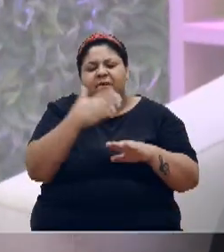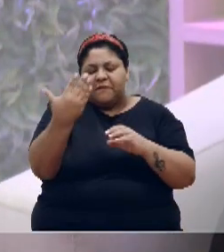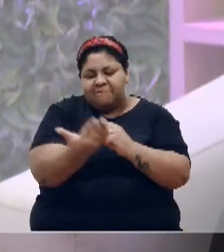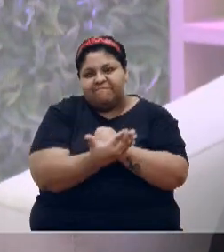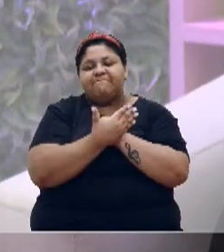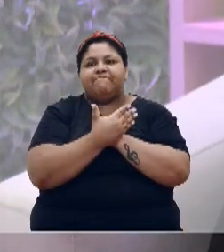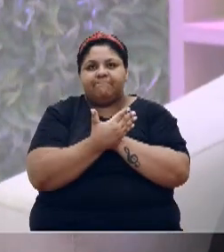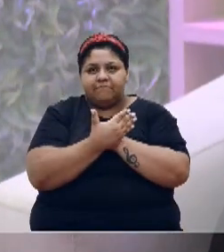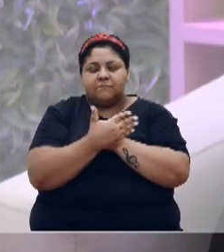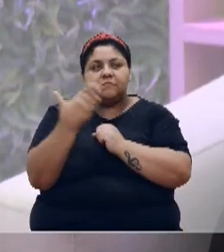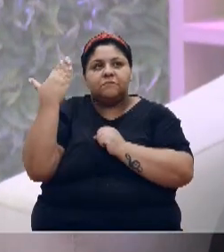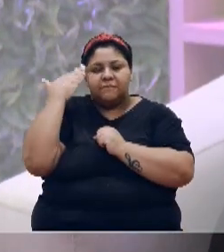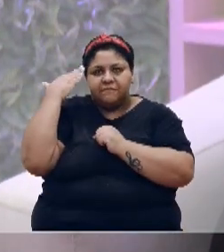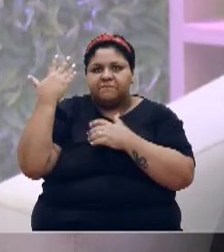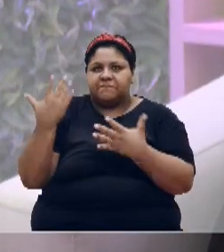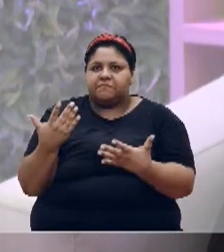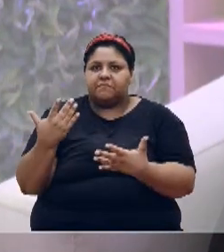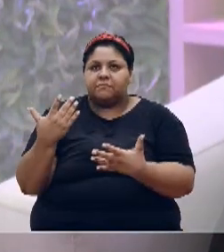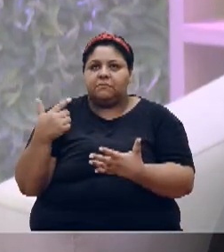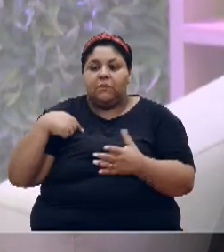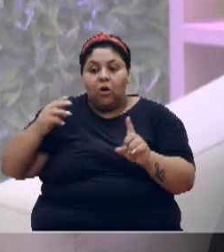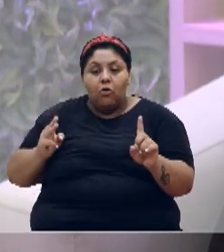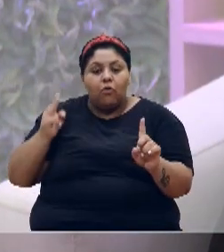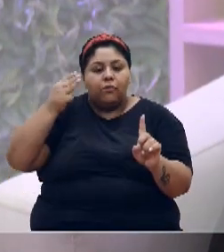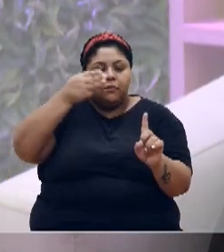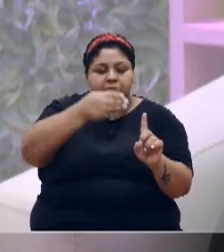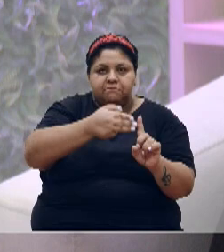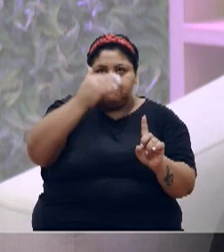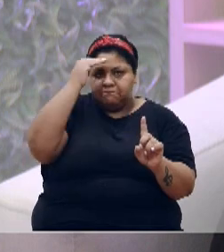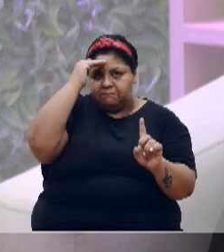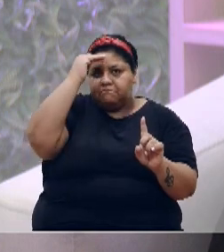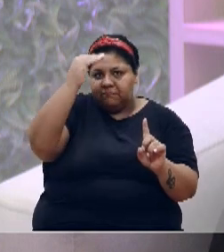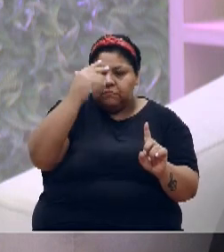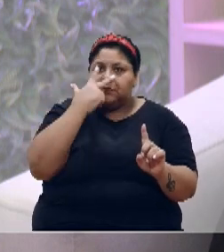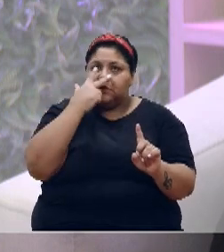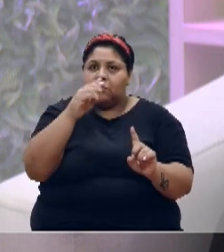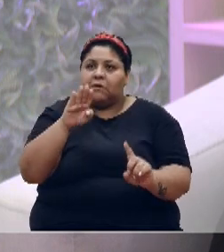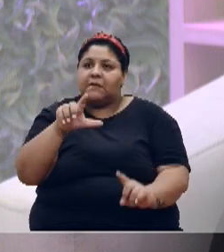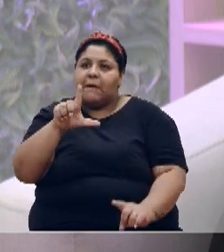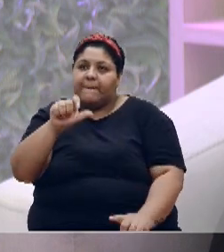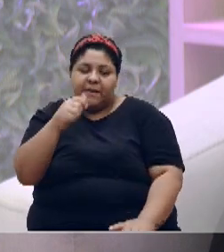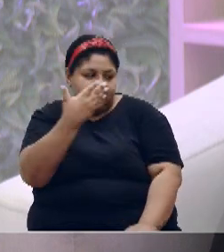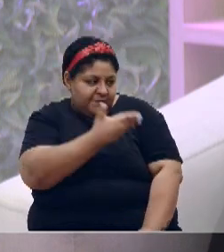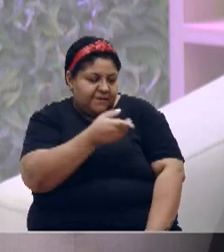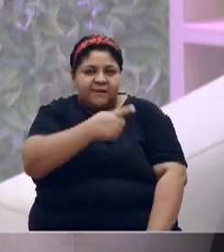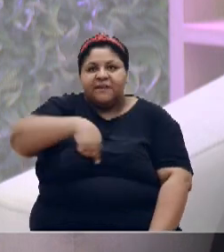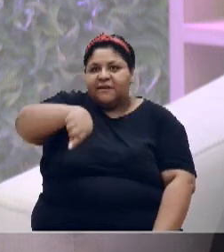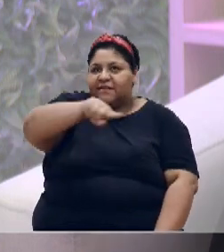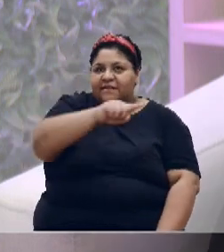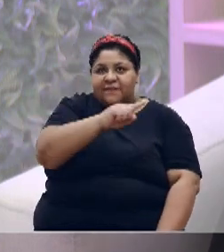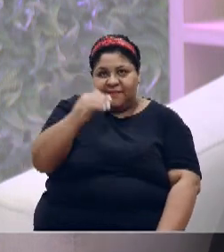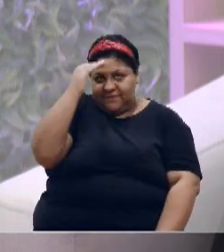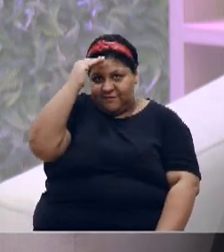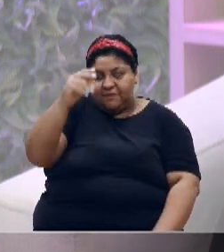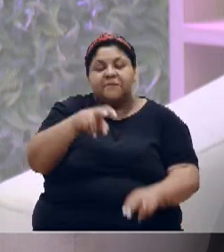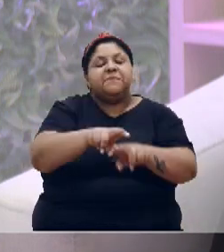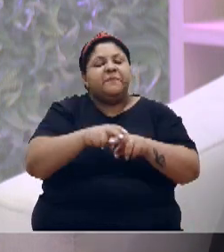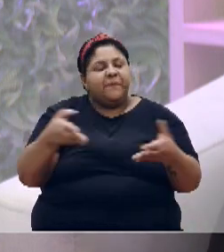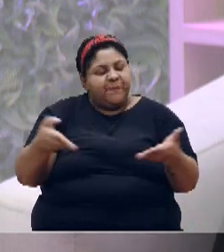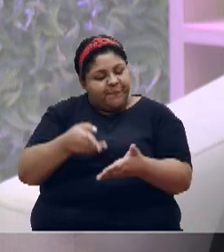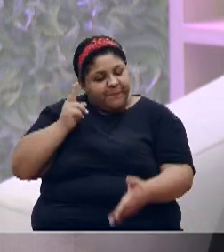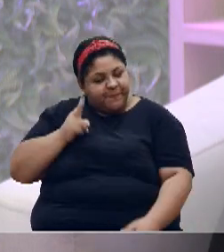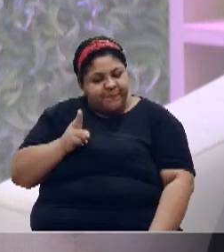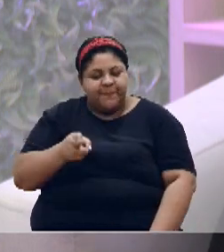ajuda é saber que a missão dela se cumpriu, assim como a da Bela, e a nossa ainda não se cumpriu, então por isso estamos